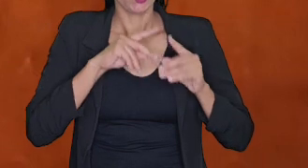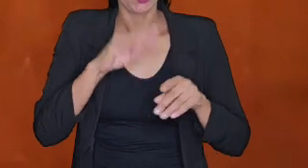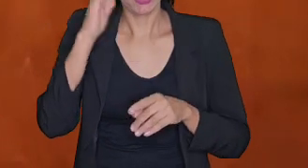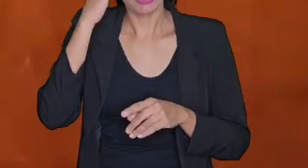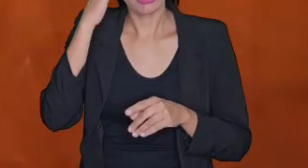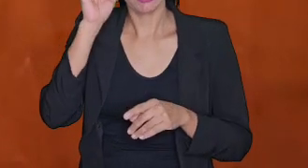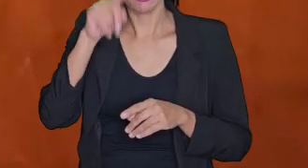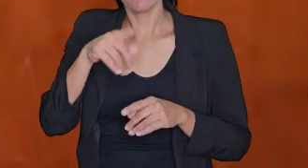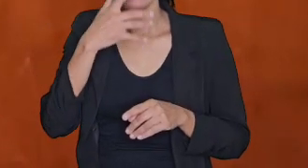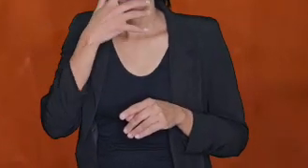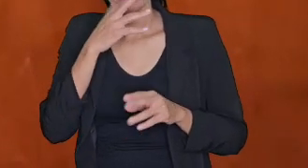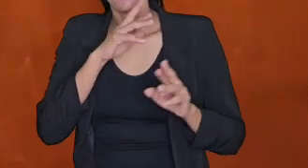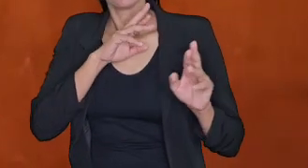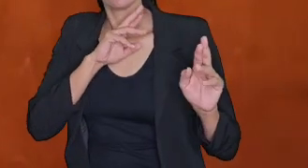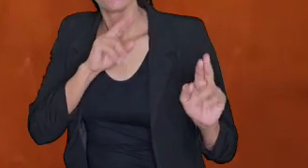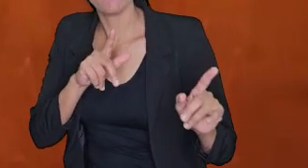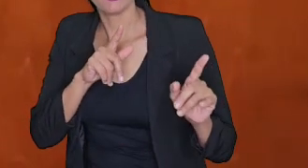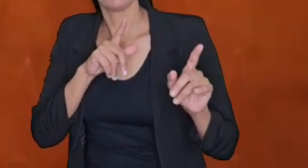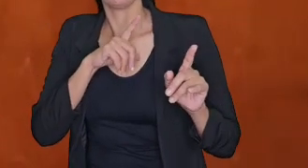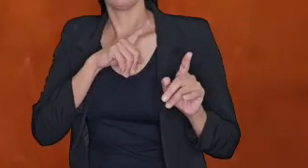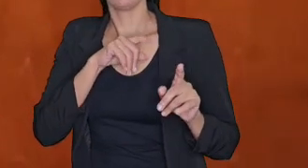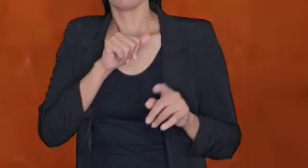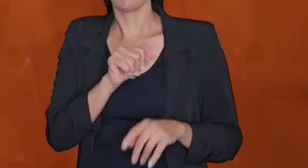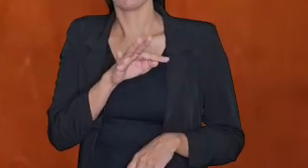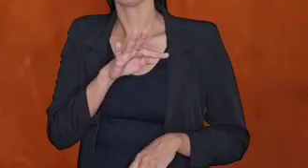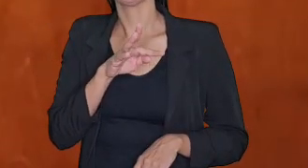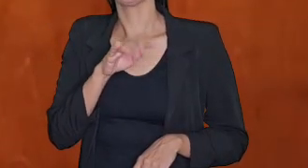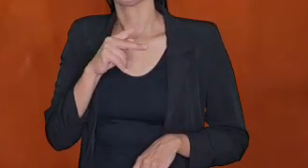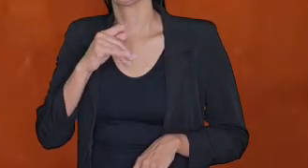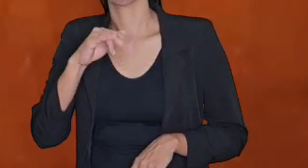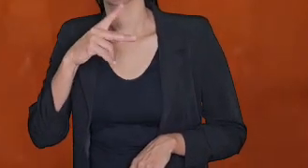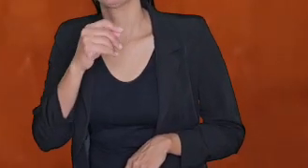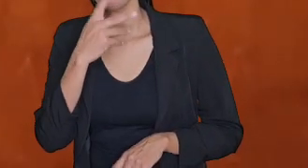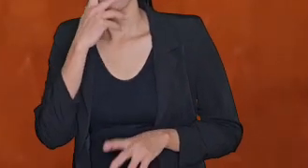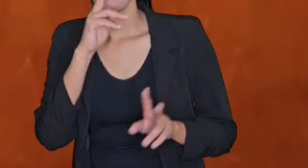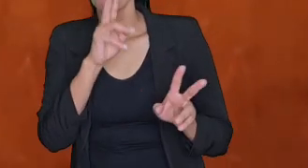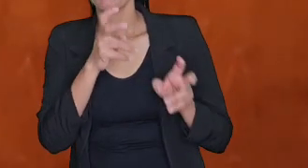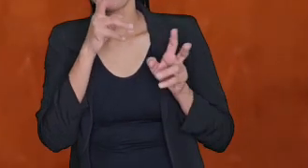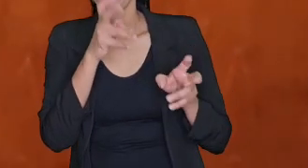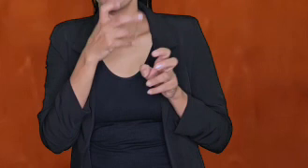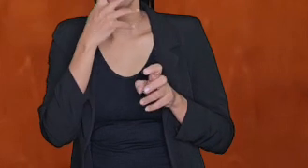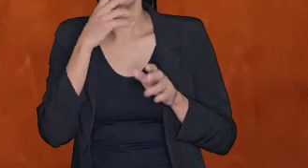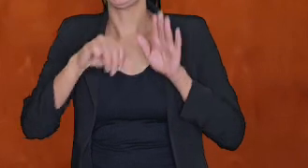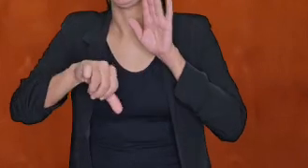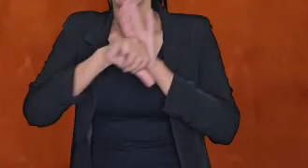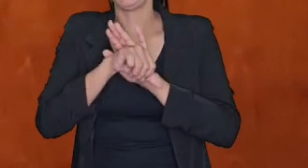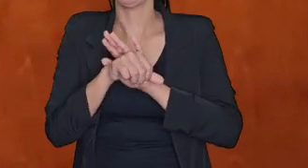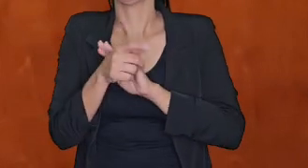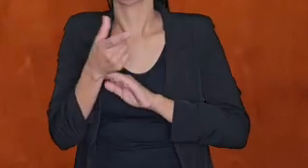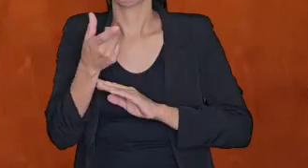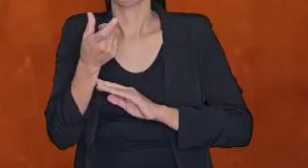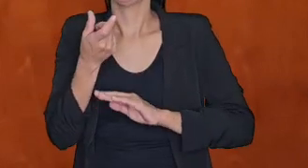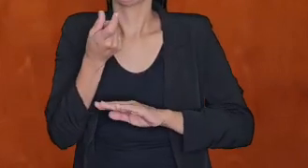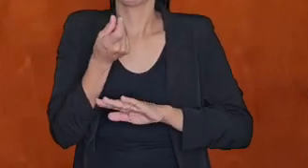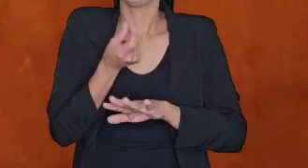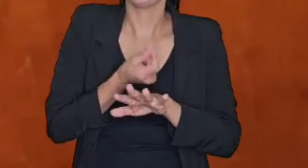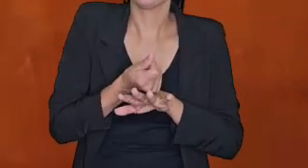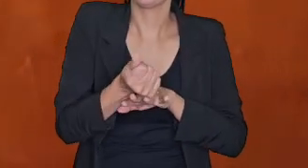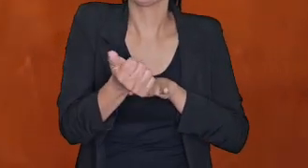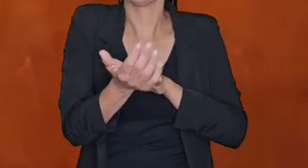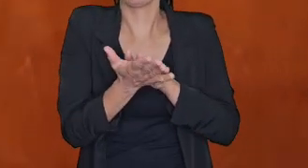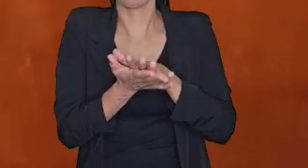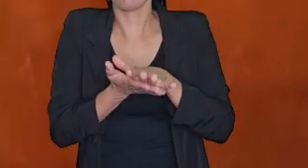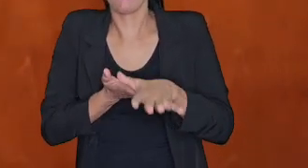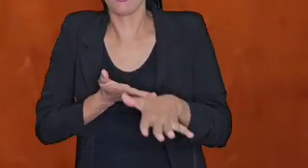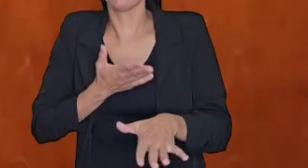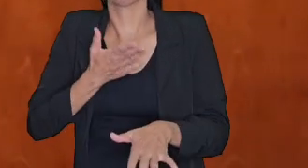de inteligência financeira, tudo que a gente entende que seja atípico e que, né, haja sinais de cometimento